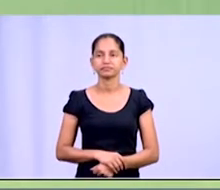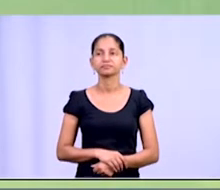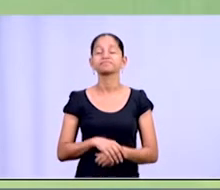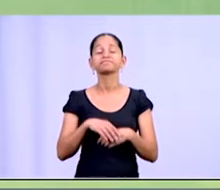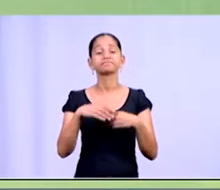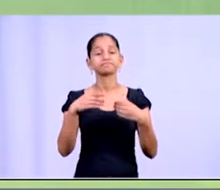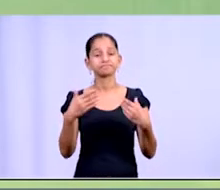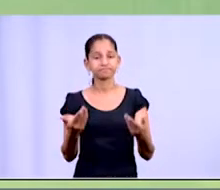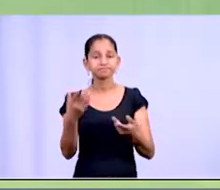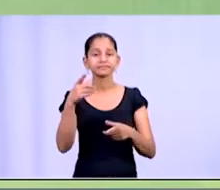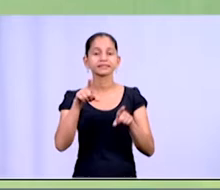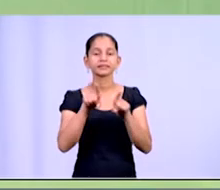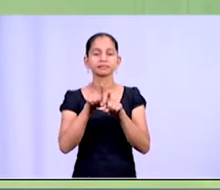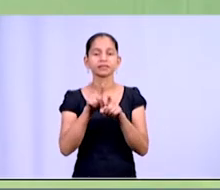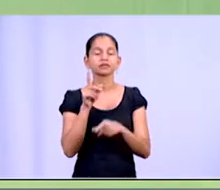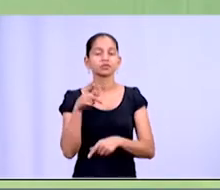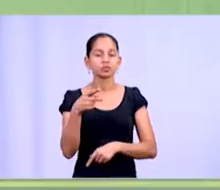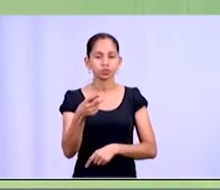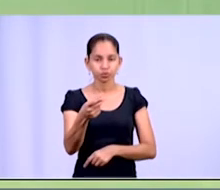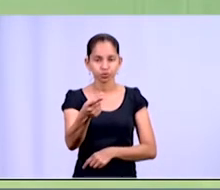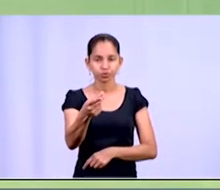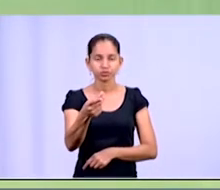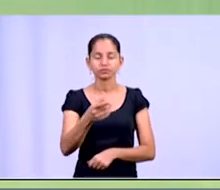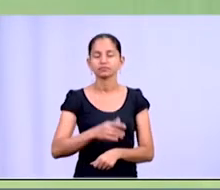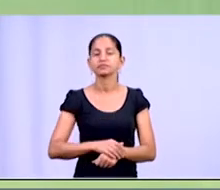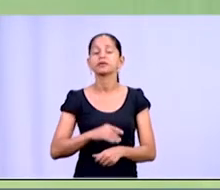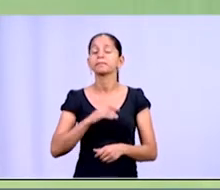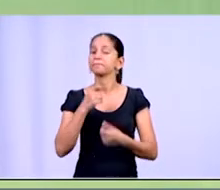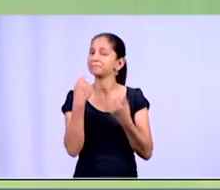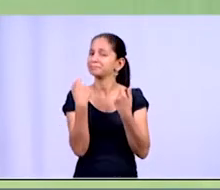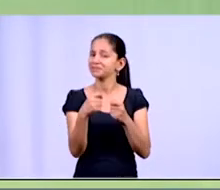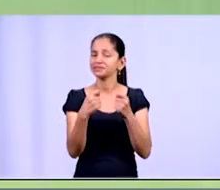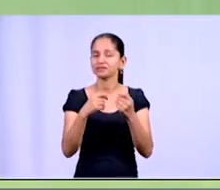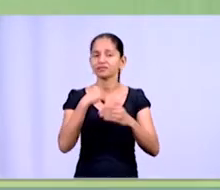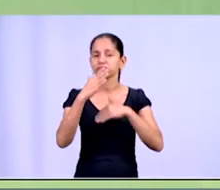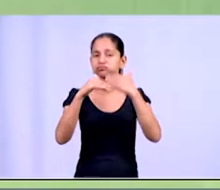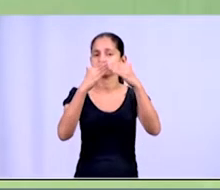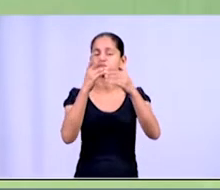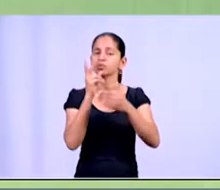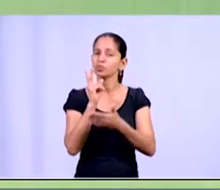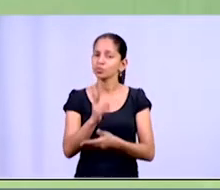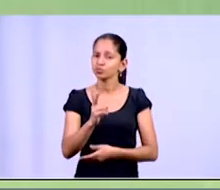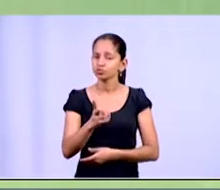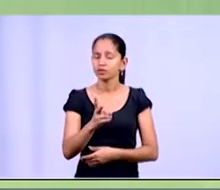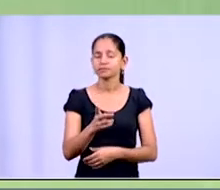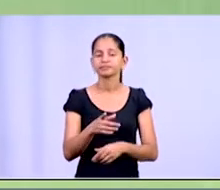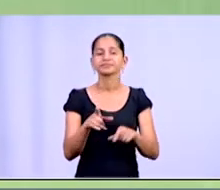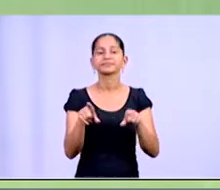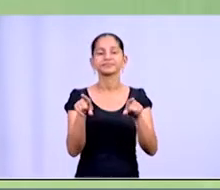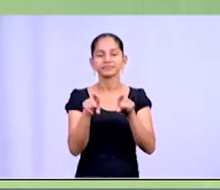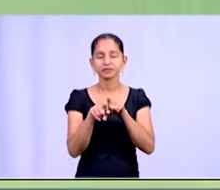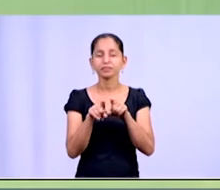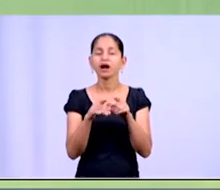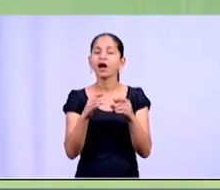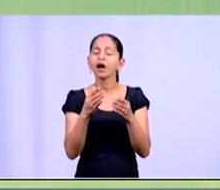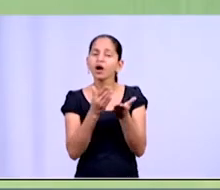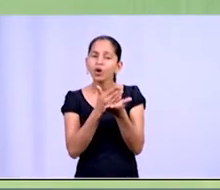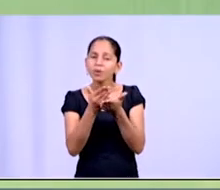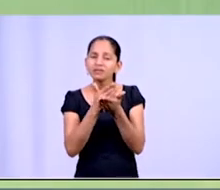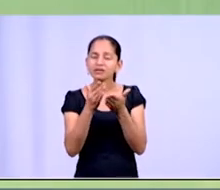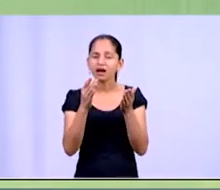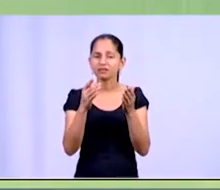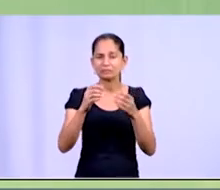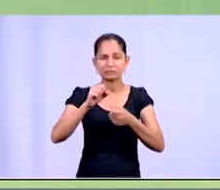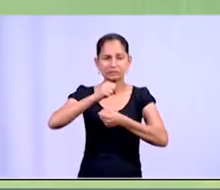Além do mais, a gente precisava evoluir. Aquelas lâmpadas foram começaram a diminuir de tamanho,